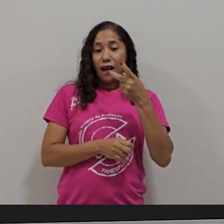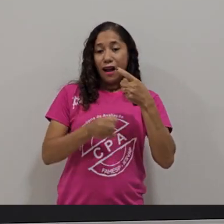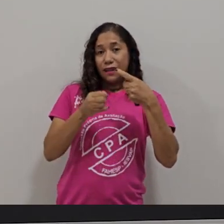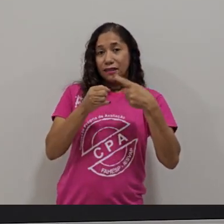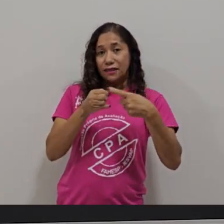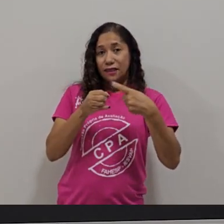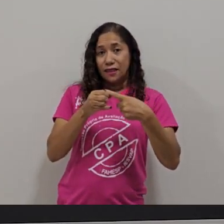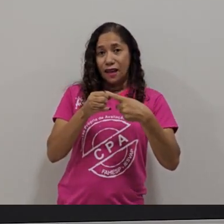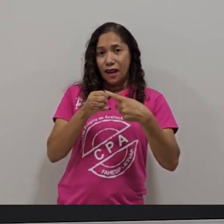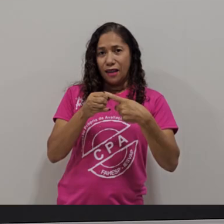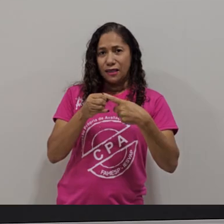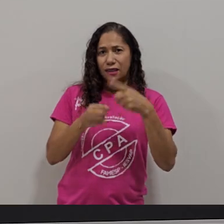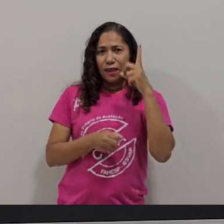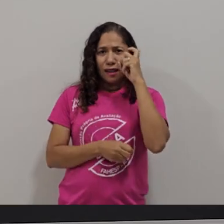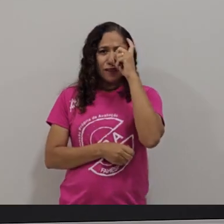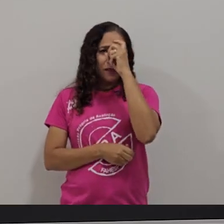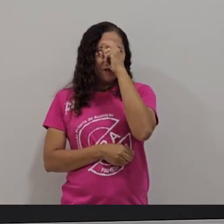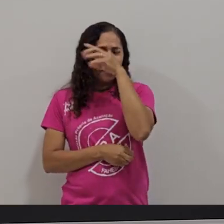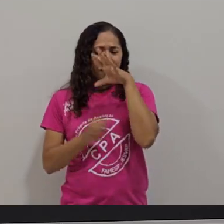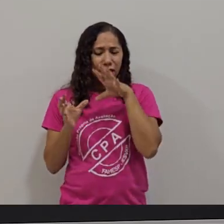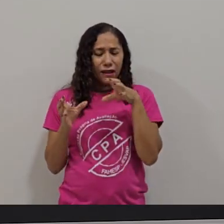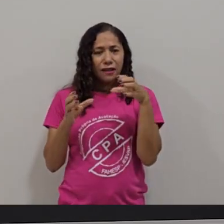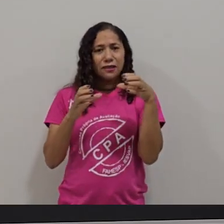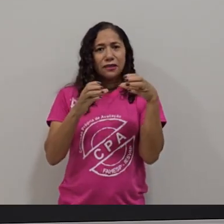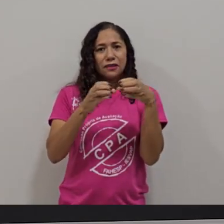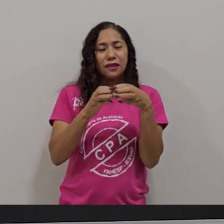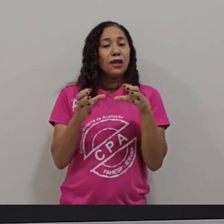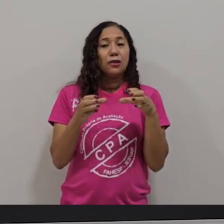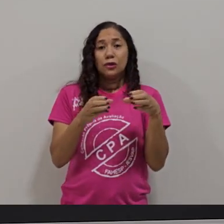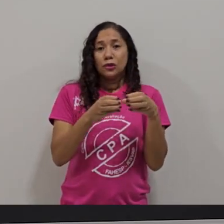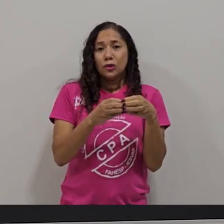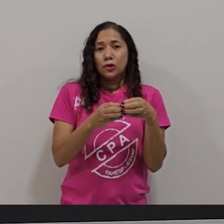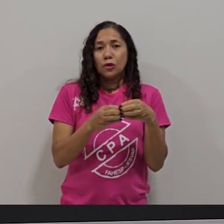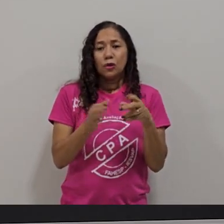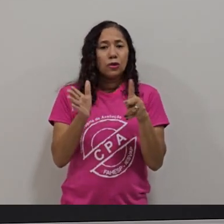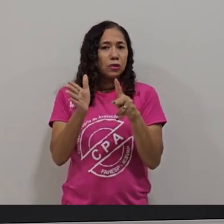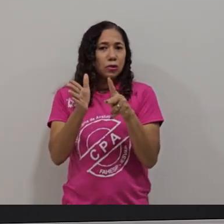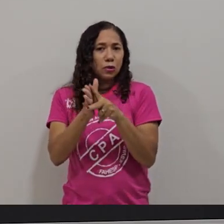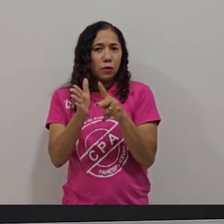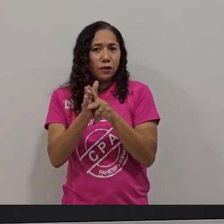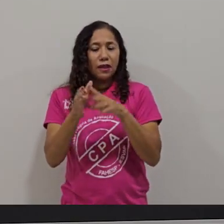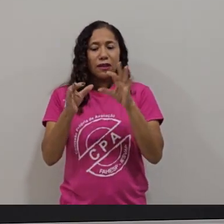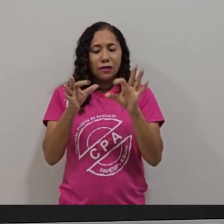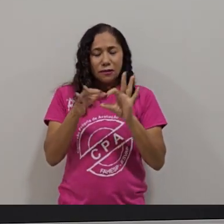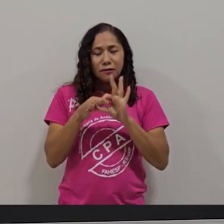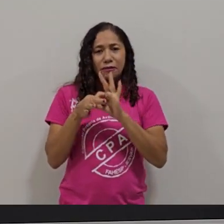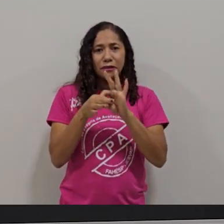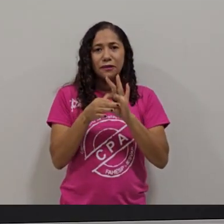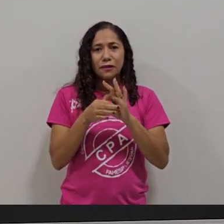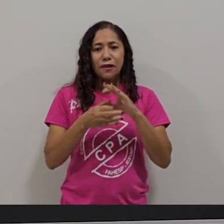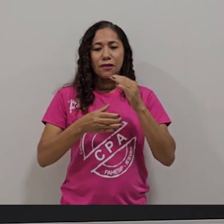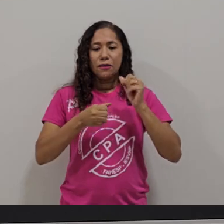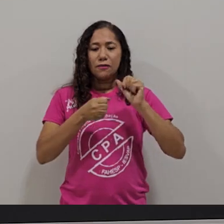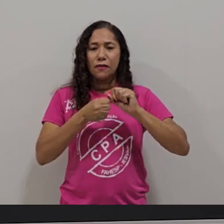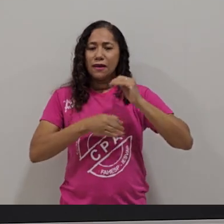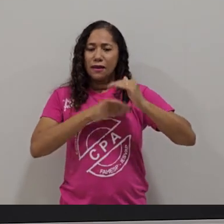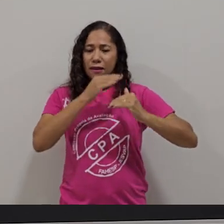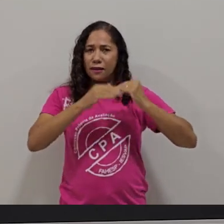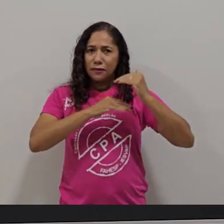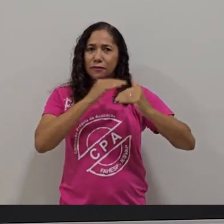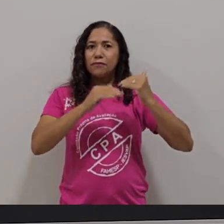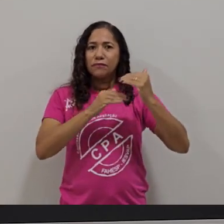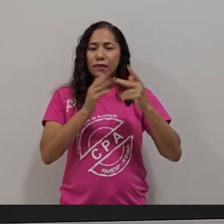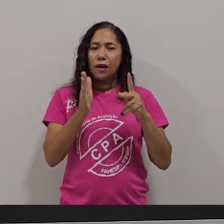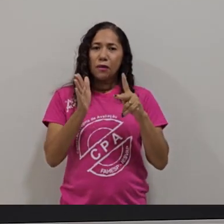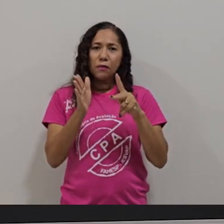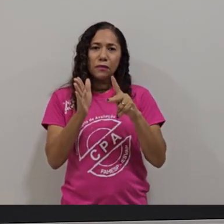faculdade aos anseios da comunidade. Então, na nossa turma, por exemplo, todos os nossos projetos integradores que nós desenvolvemos foram